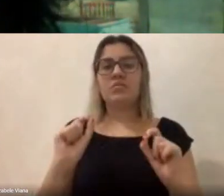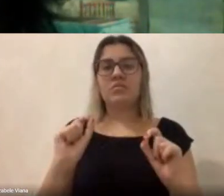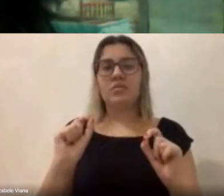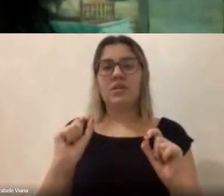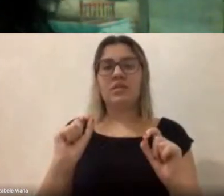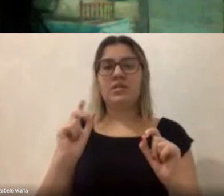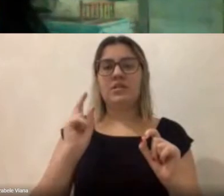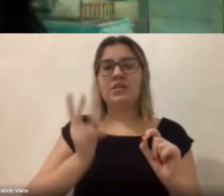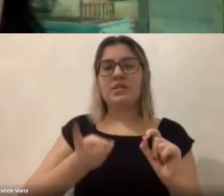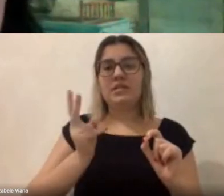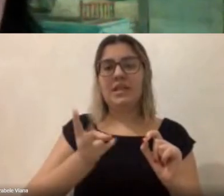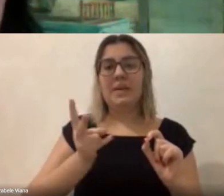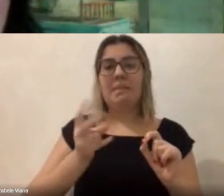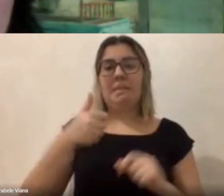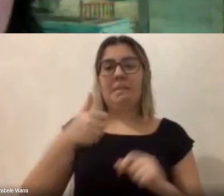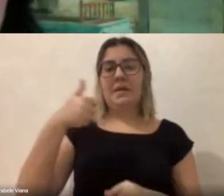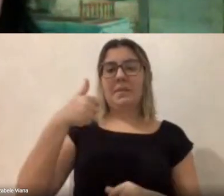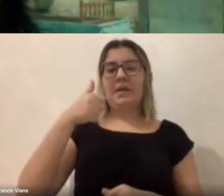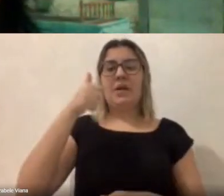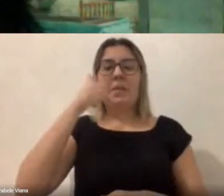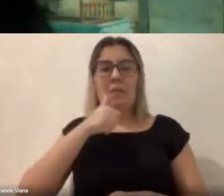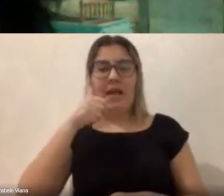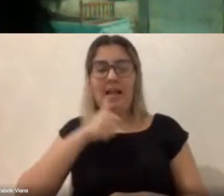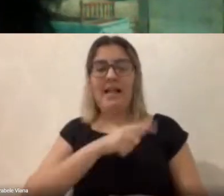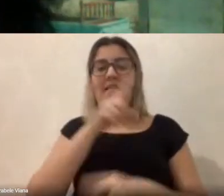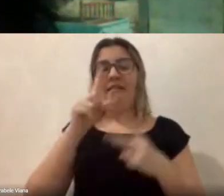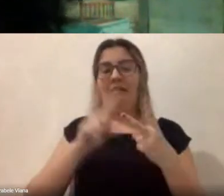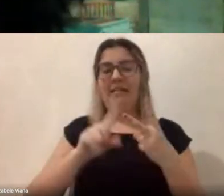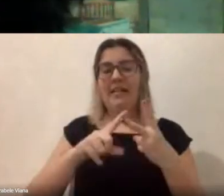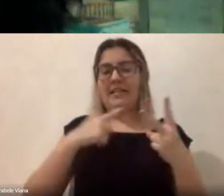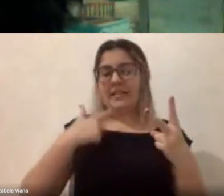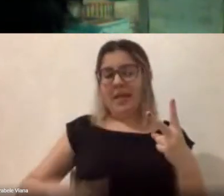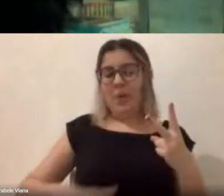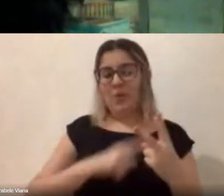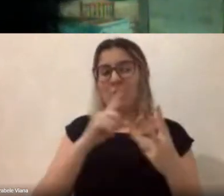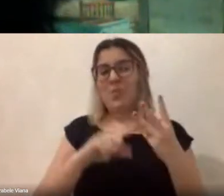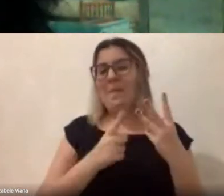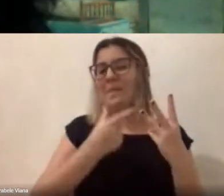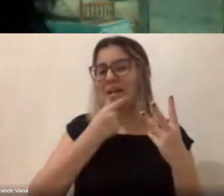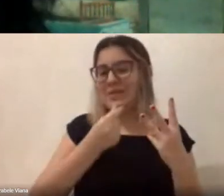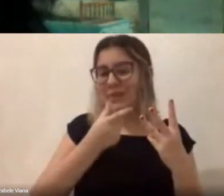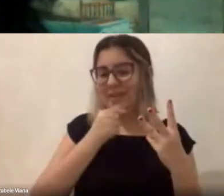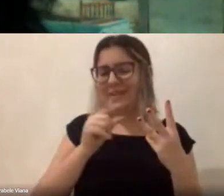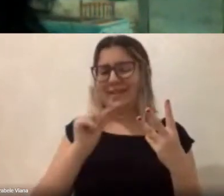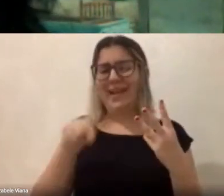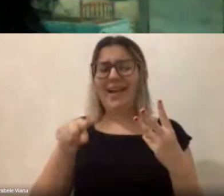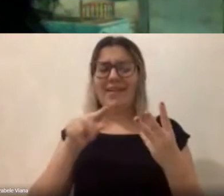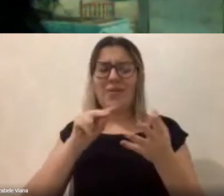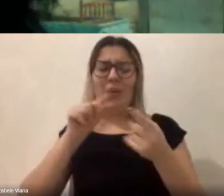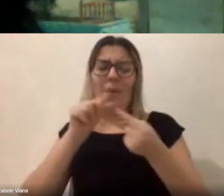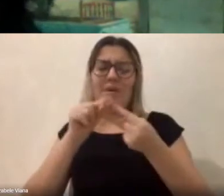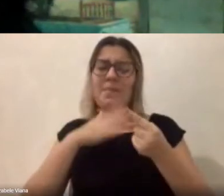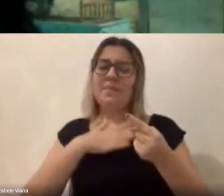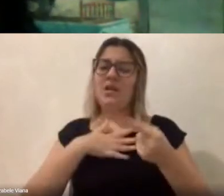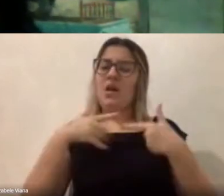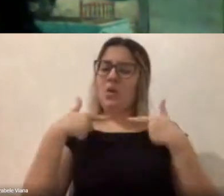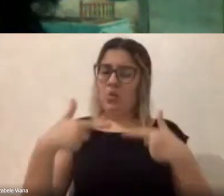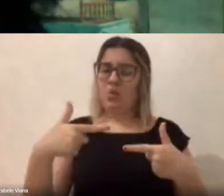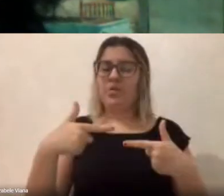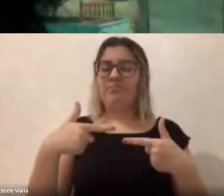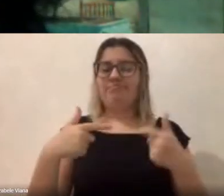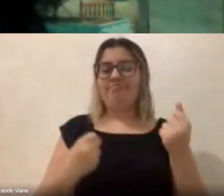neutro, e depois pelo masculino, uma questão de ativismo mesmo. É um prazer estar aqui